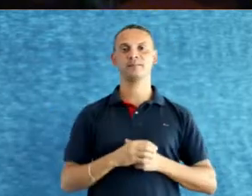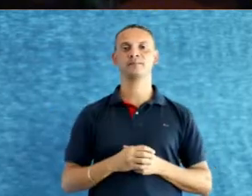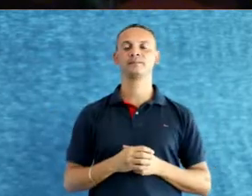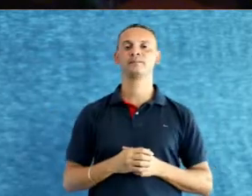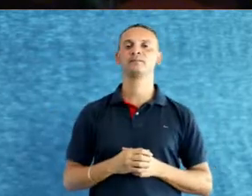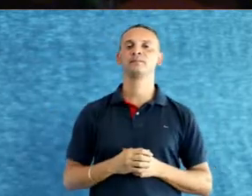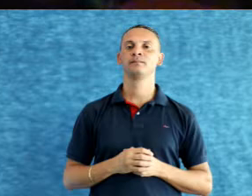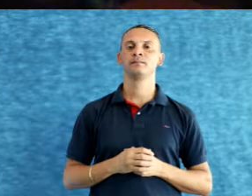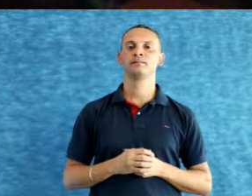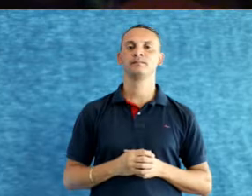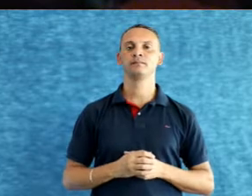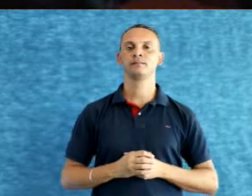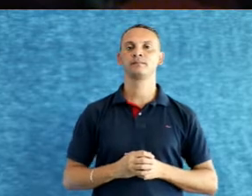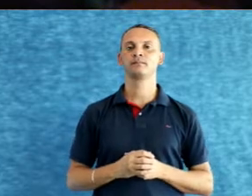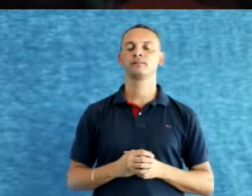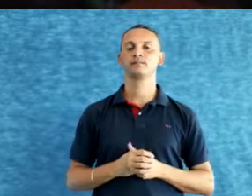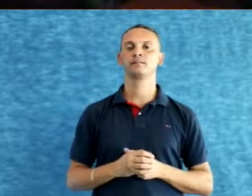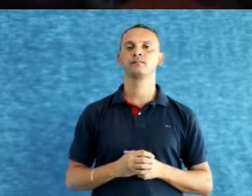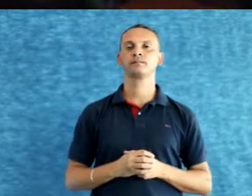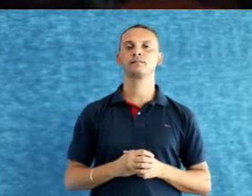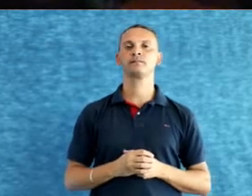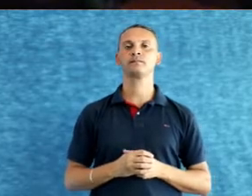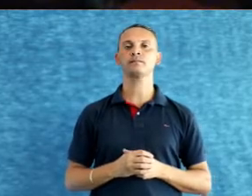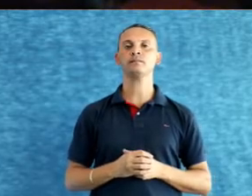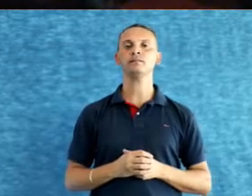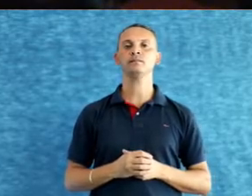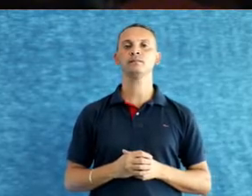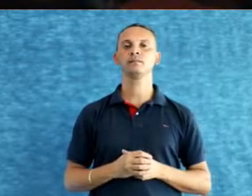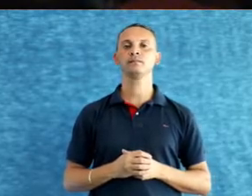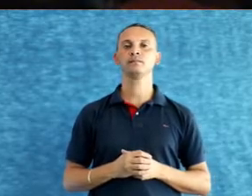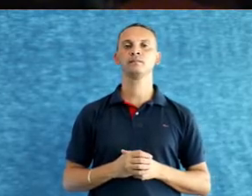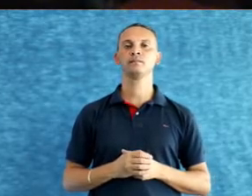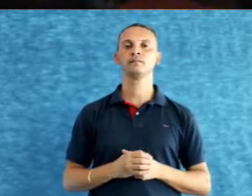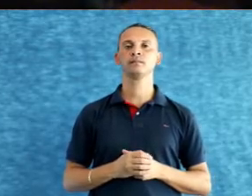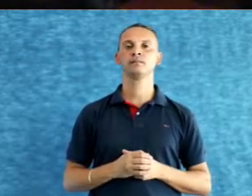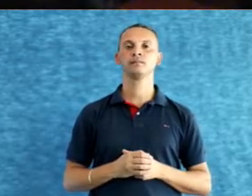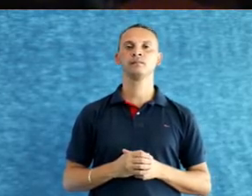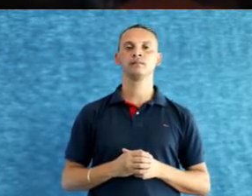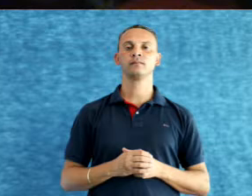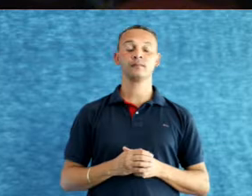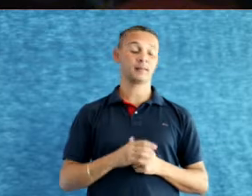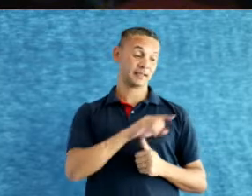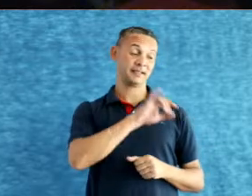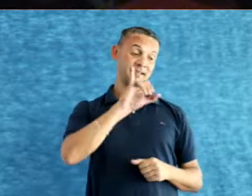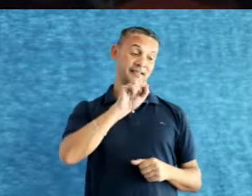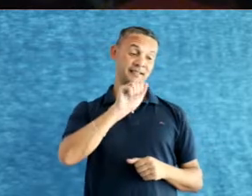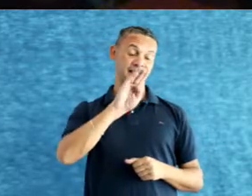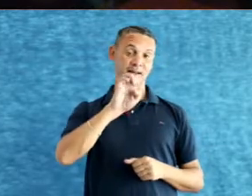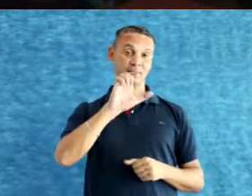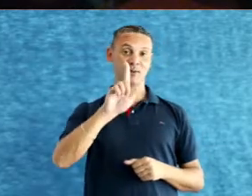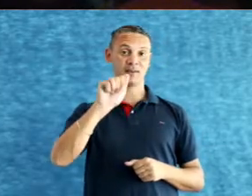lembrar algum caso, se é que houve, como que houve algum episódio, algum contexto no sentido de